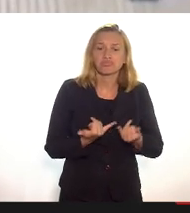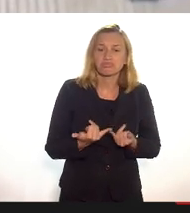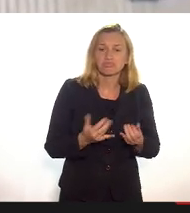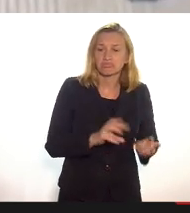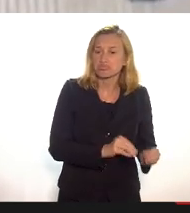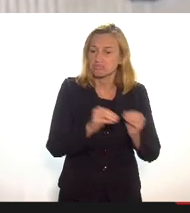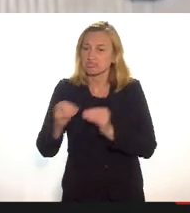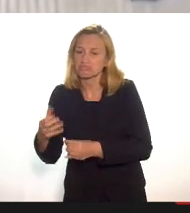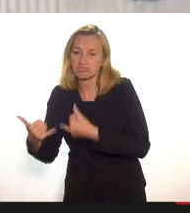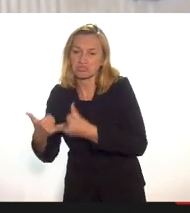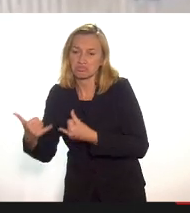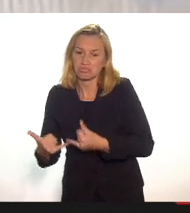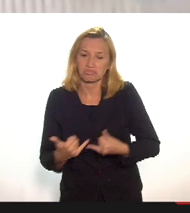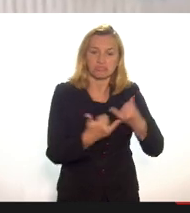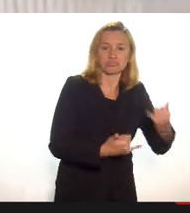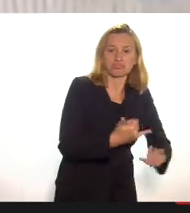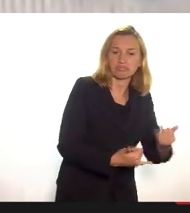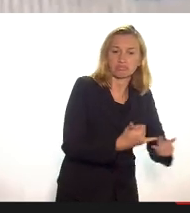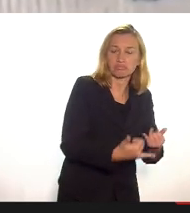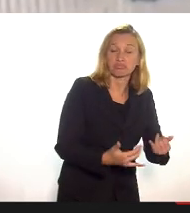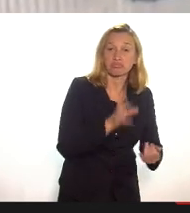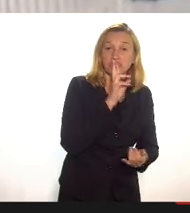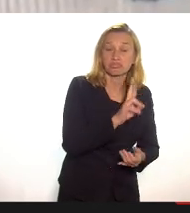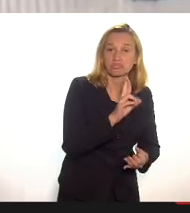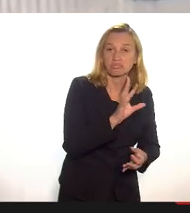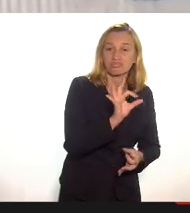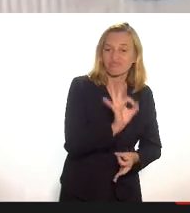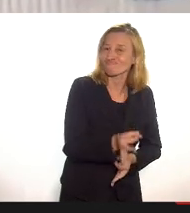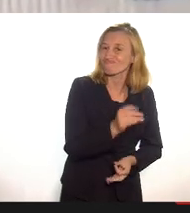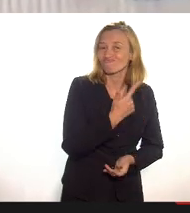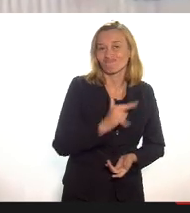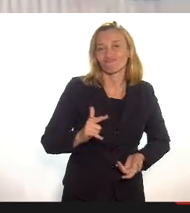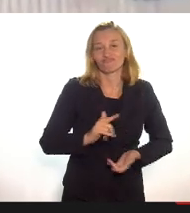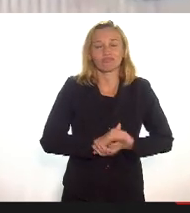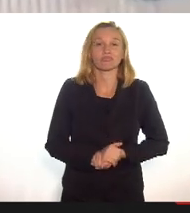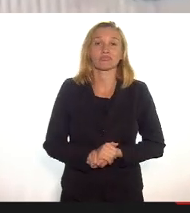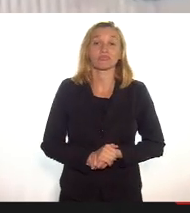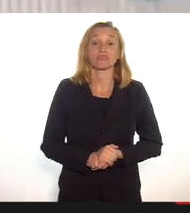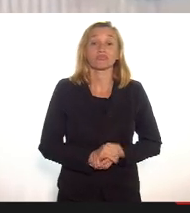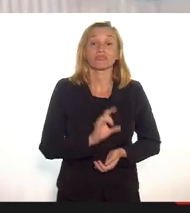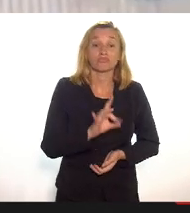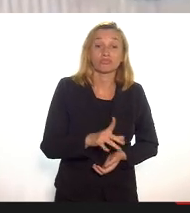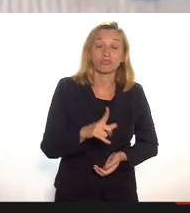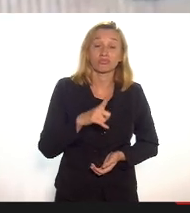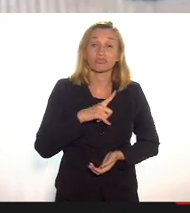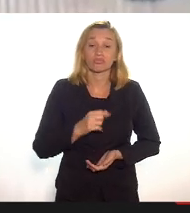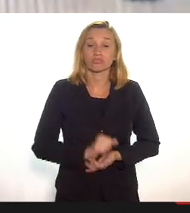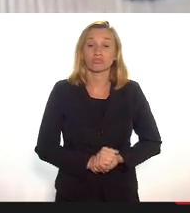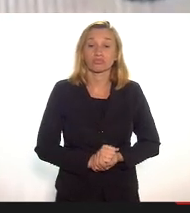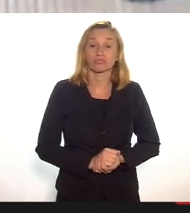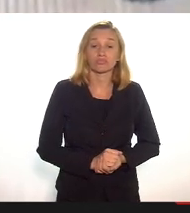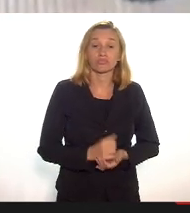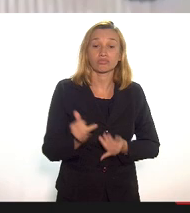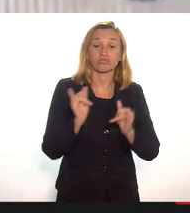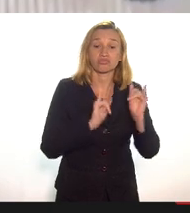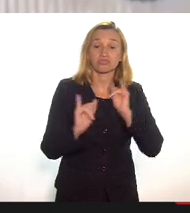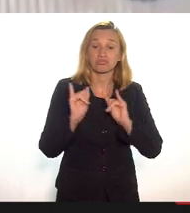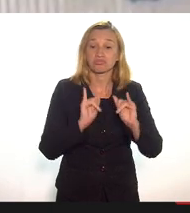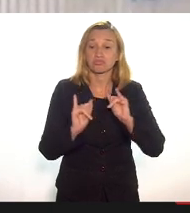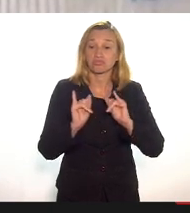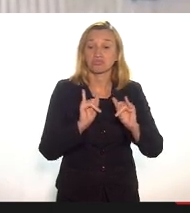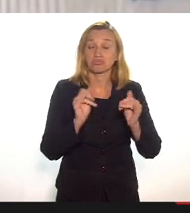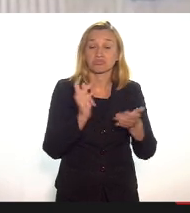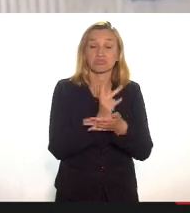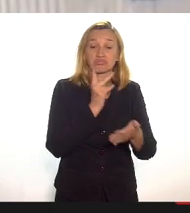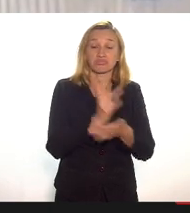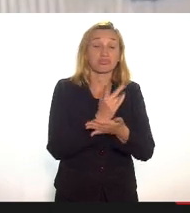joga para lá, joga para cá, e você não tem uma resposta definitiva. O que se tem são notícias desencontradas.